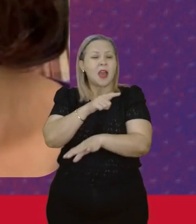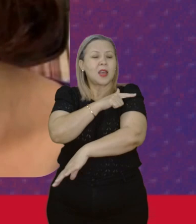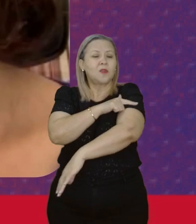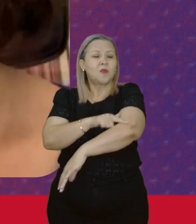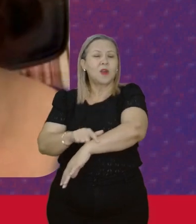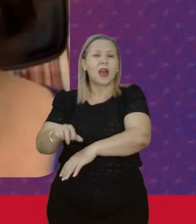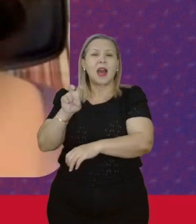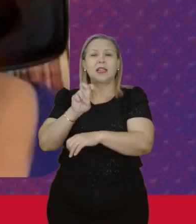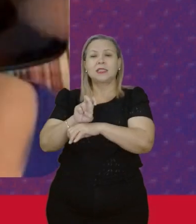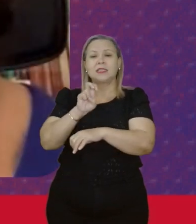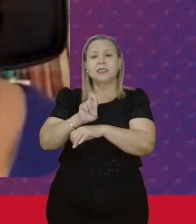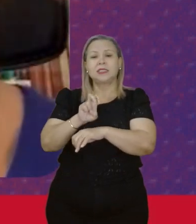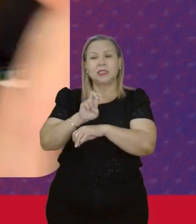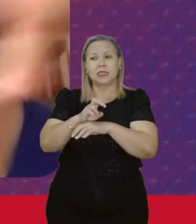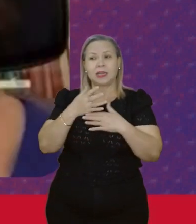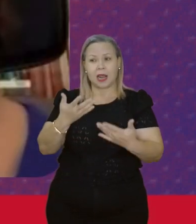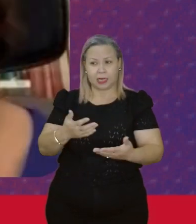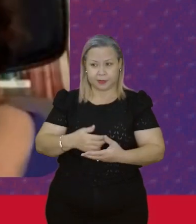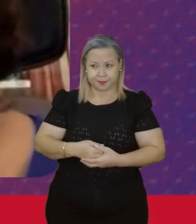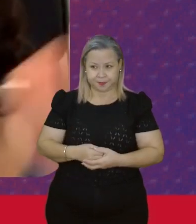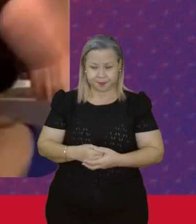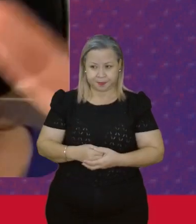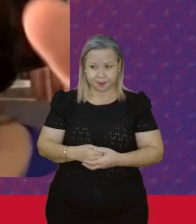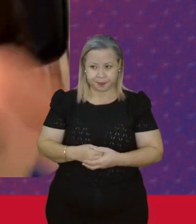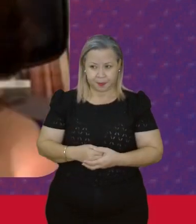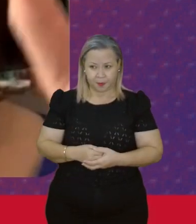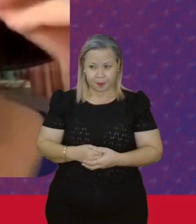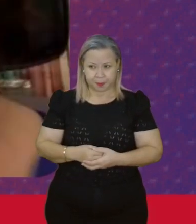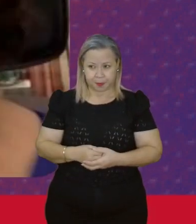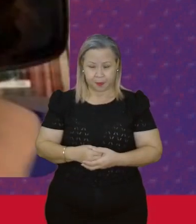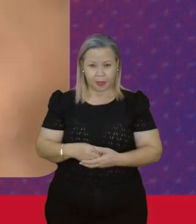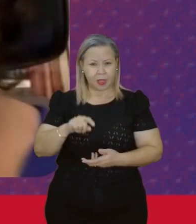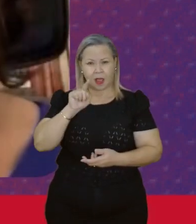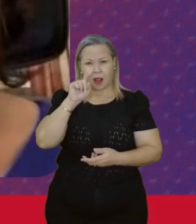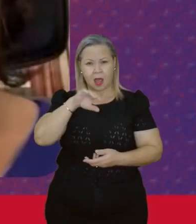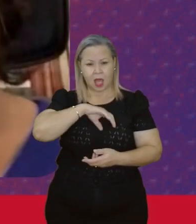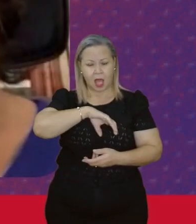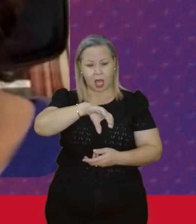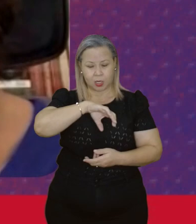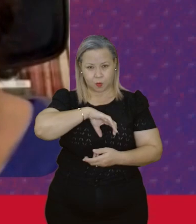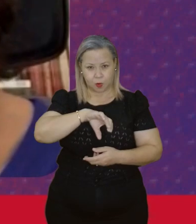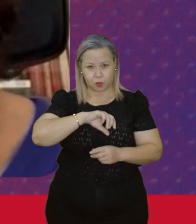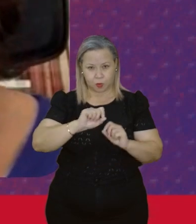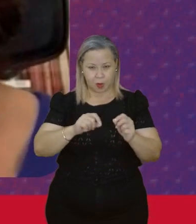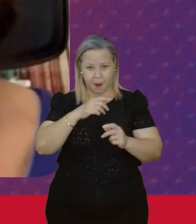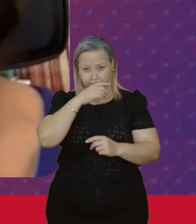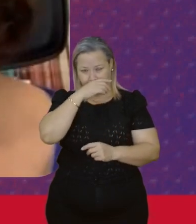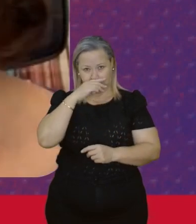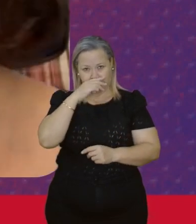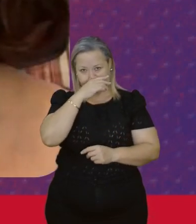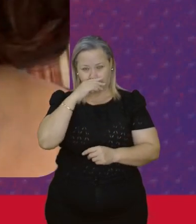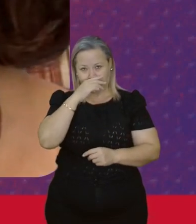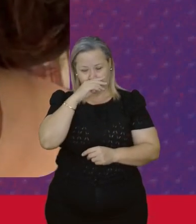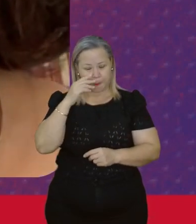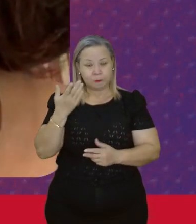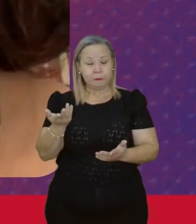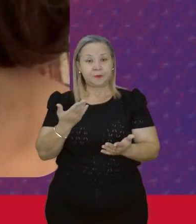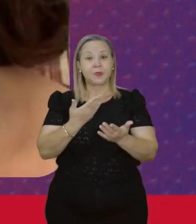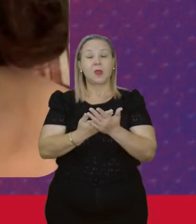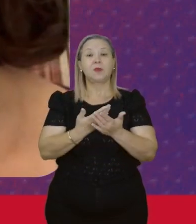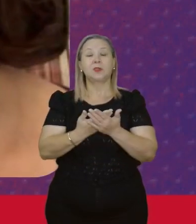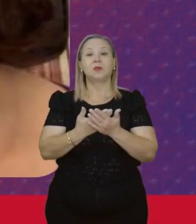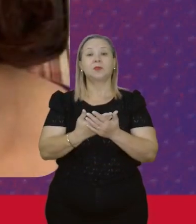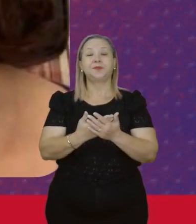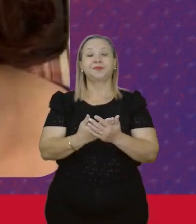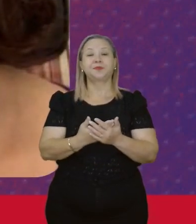creches e infantários. Como é um texto de Portugal, infantários são as escolas de educação infantil,